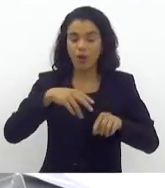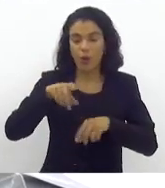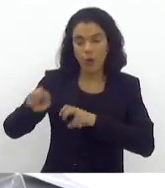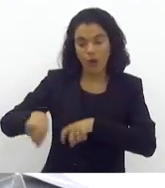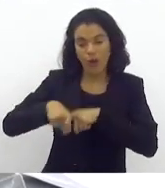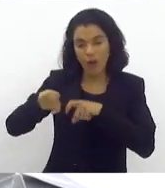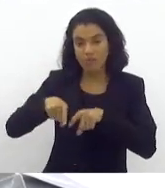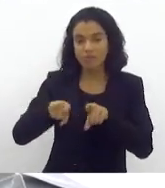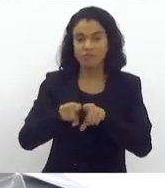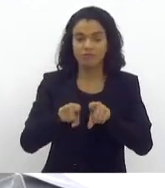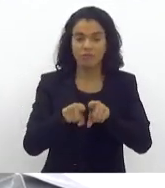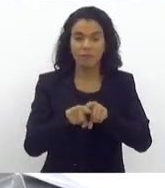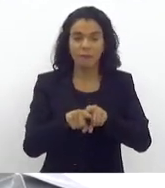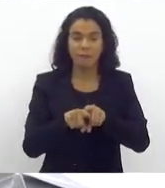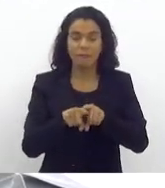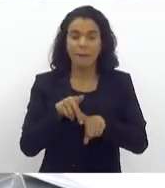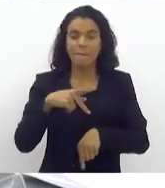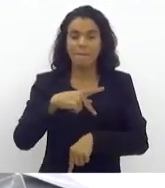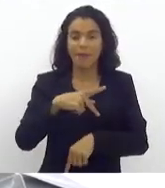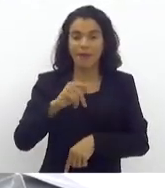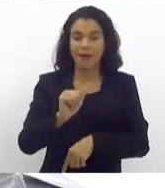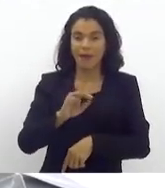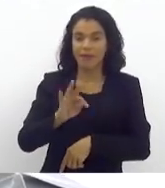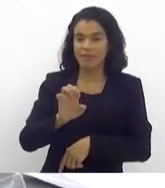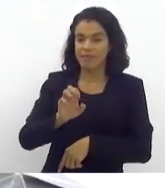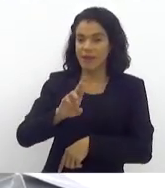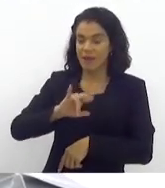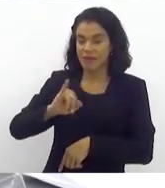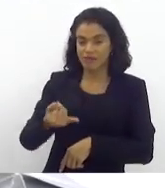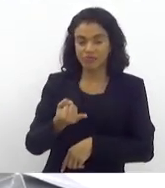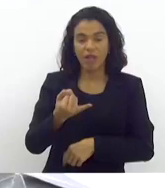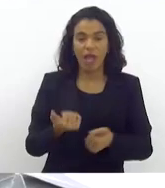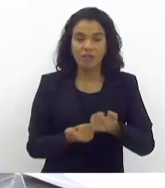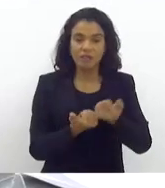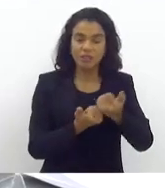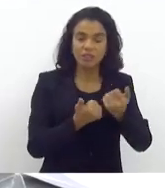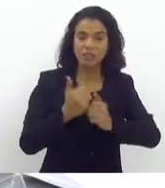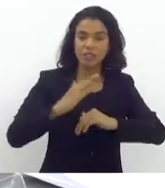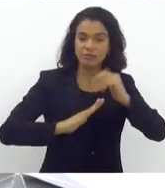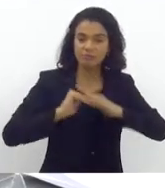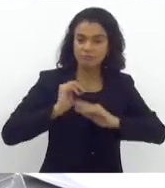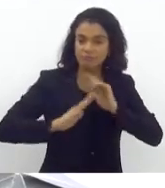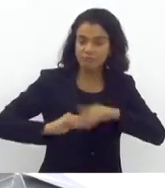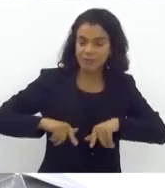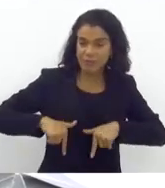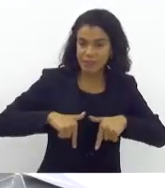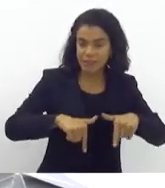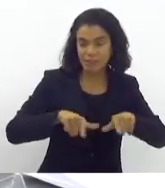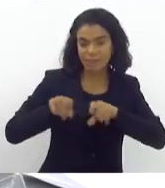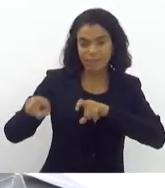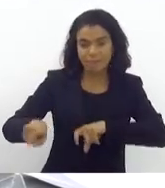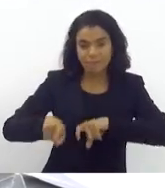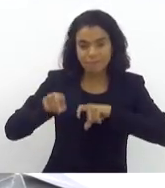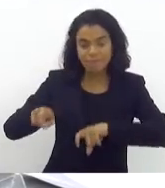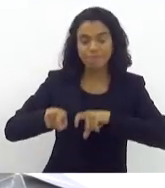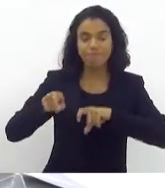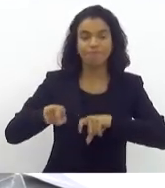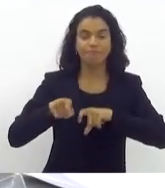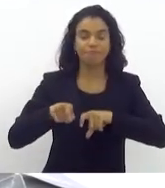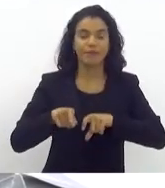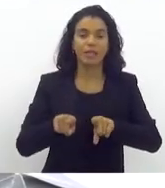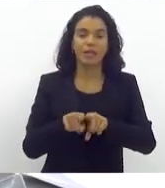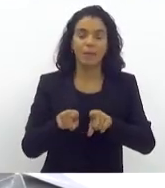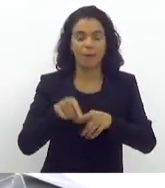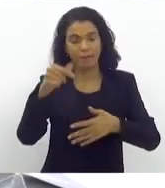Rio de Janeiro, PEATERJ, institui o Programa Estadual de Assistência Técnica e Extensão Rural, PROATER, e dá